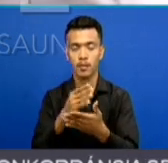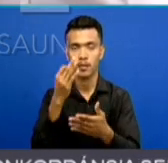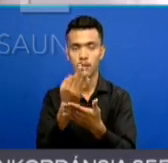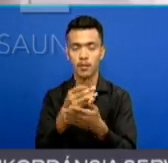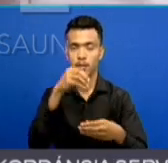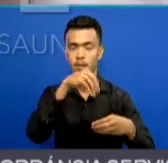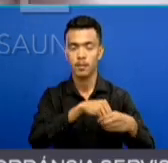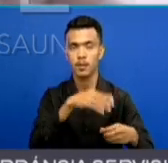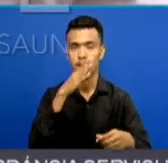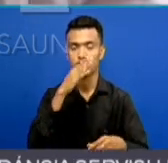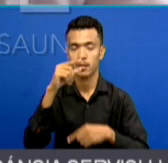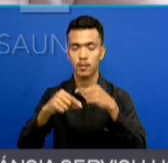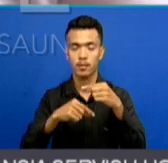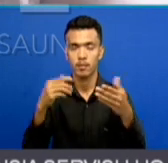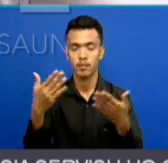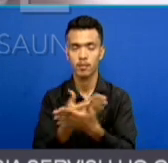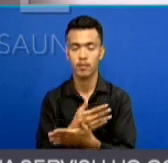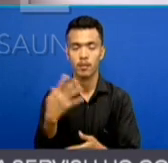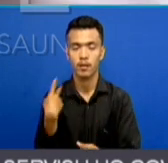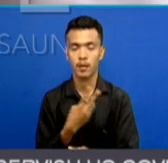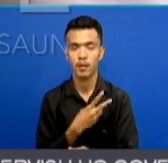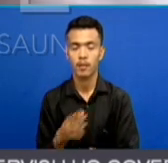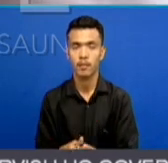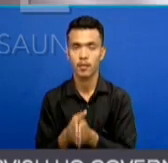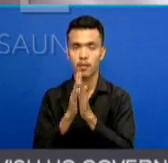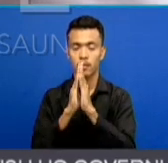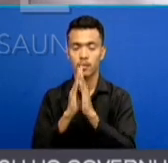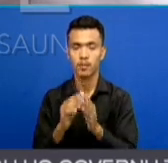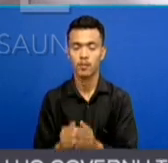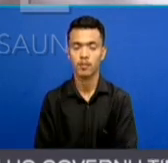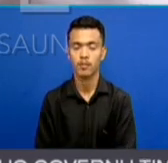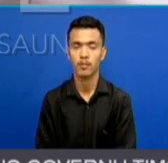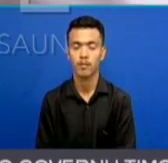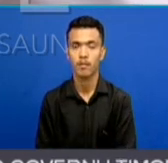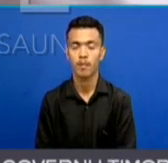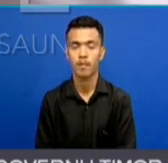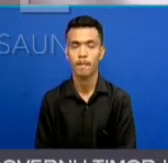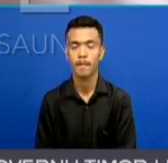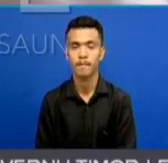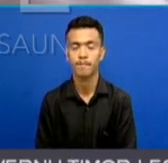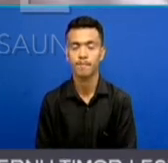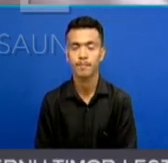jerasa bolsa da mãe jerasaun foun. Hoje né, ami hus ami povu la dun satisfais hoje né.